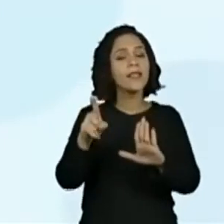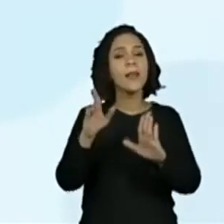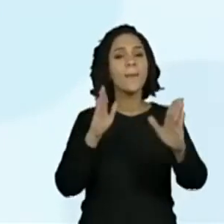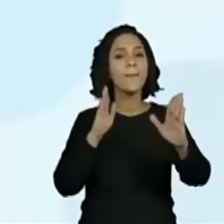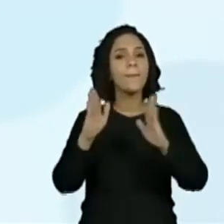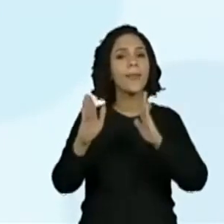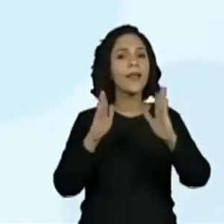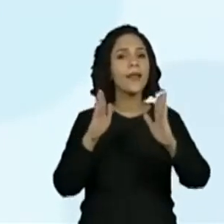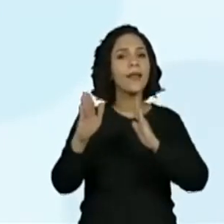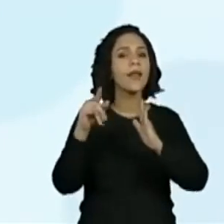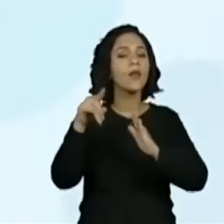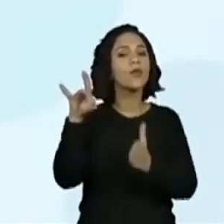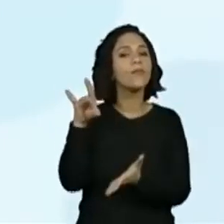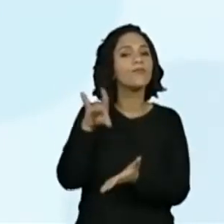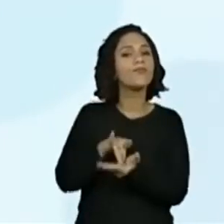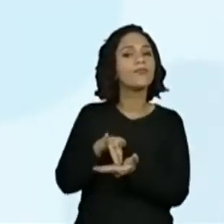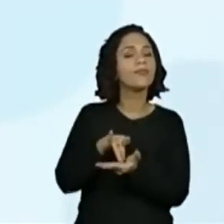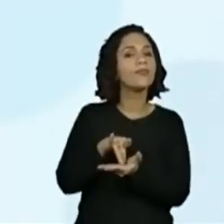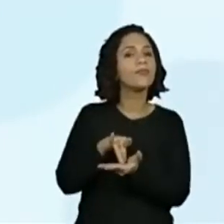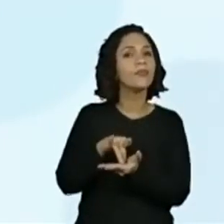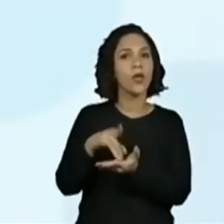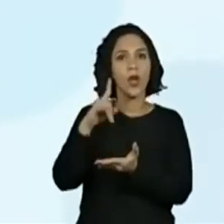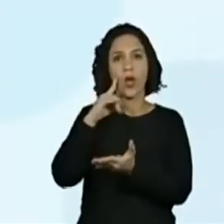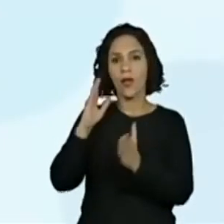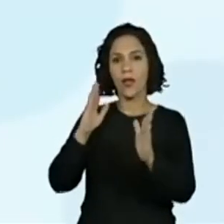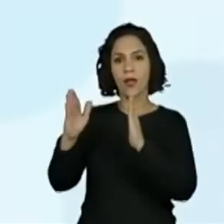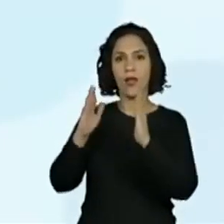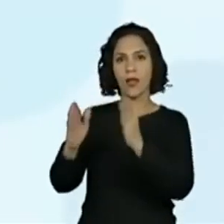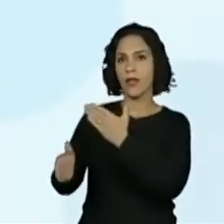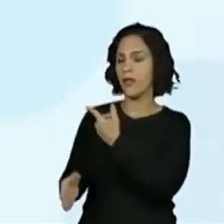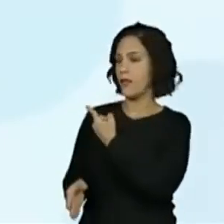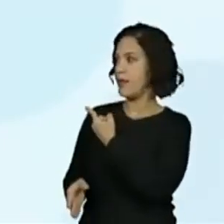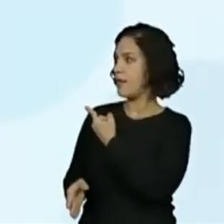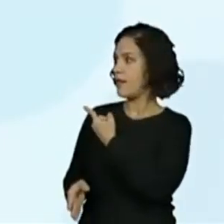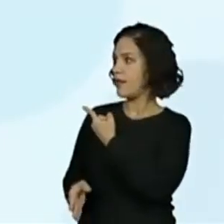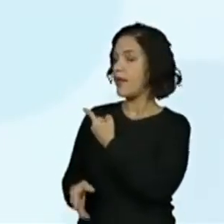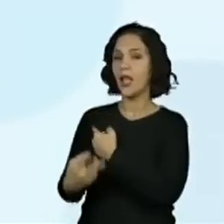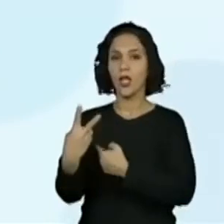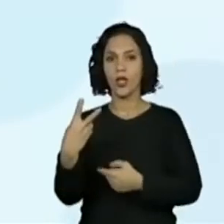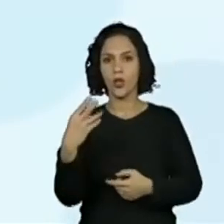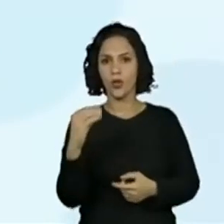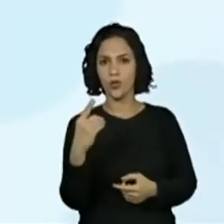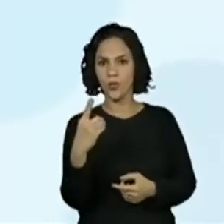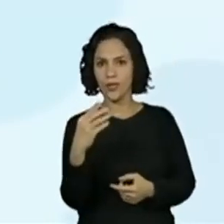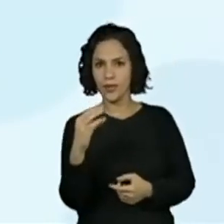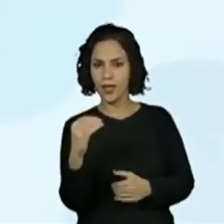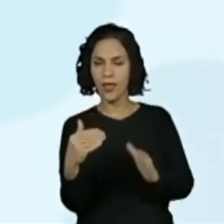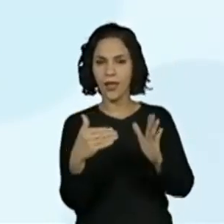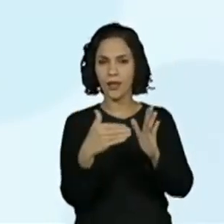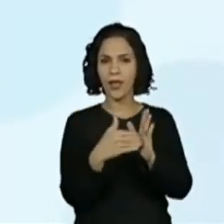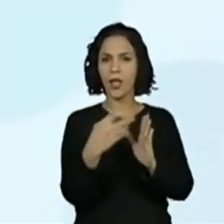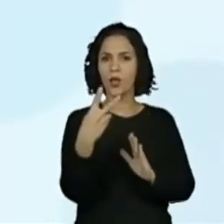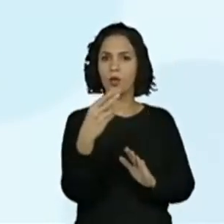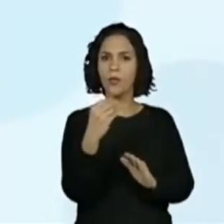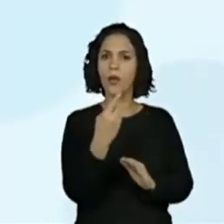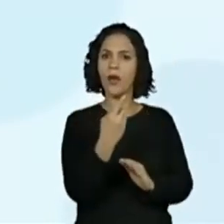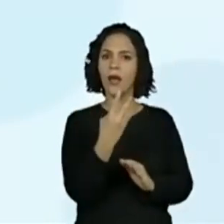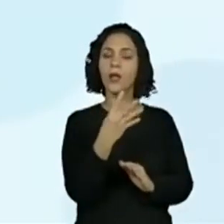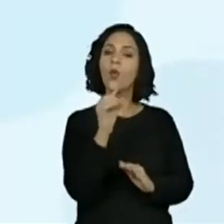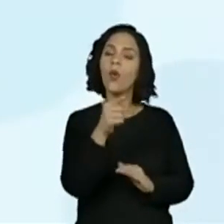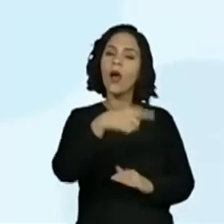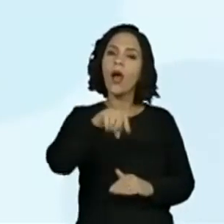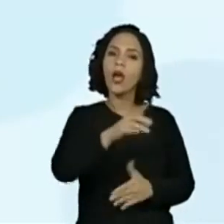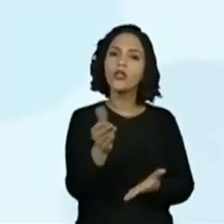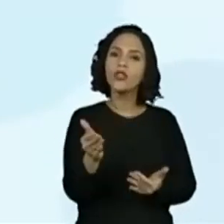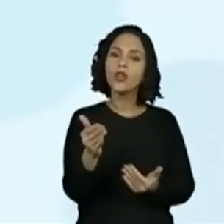o fato da notícia, né? De 2010 a 2014, tá ali que a gente teve um aumento nessa questão do